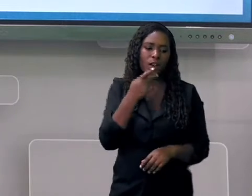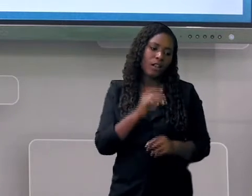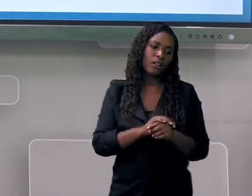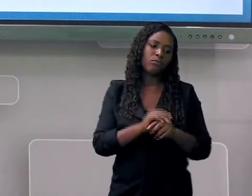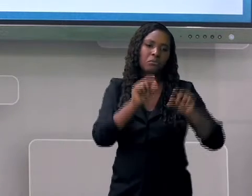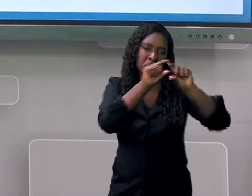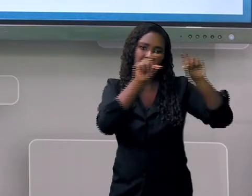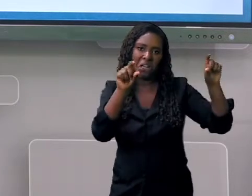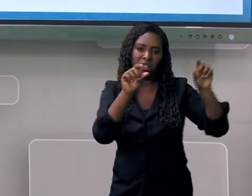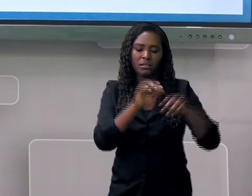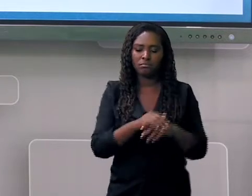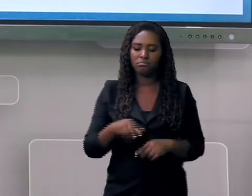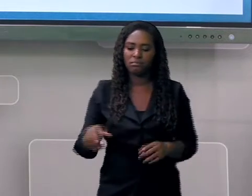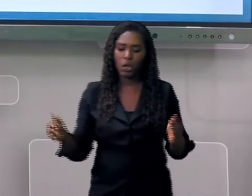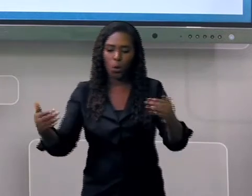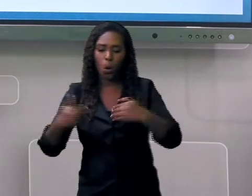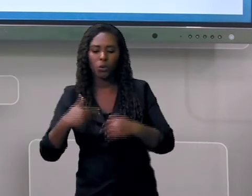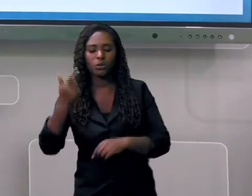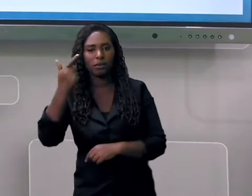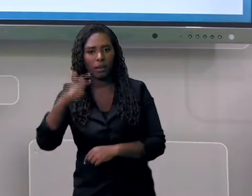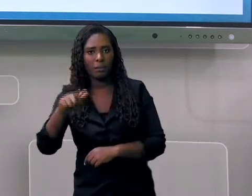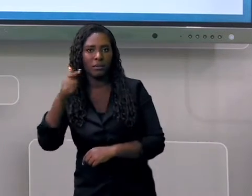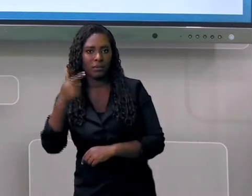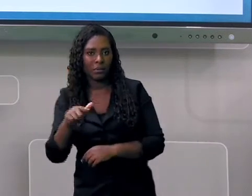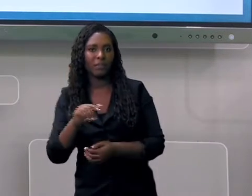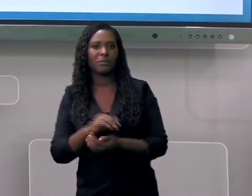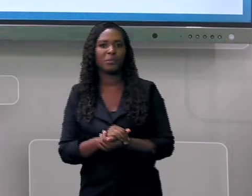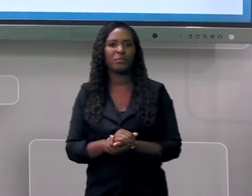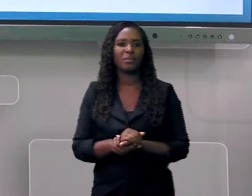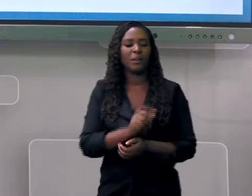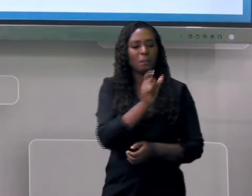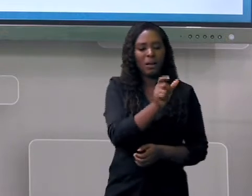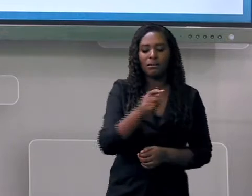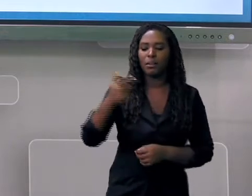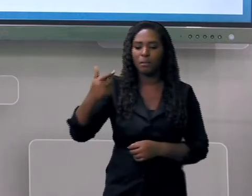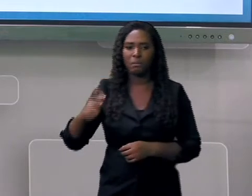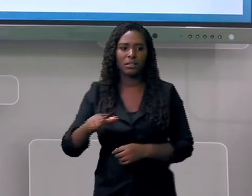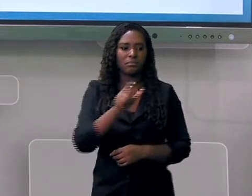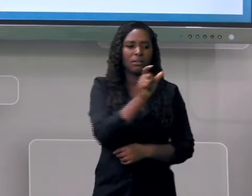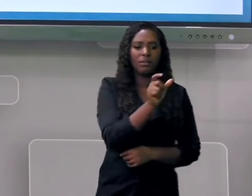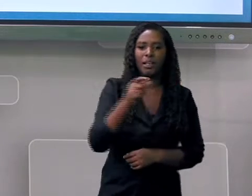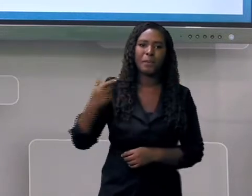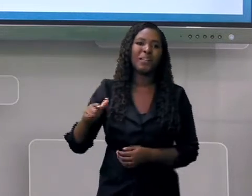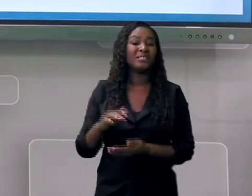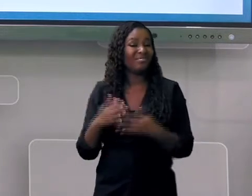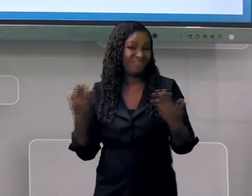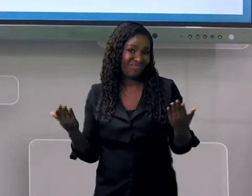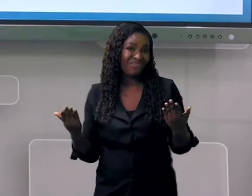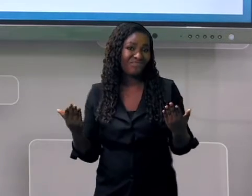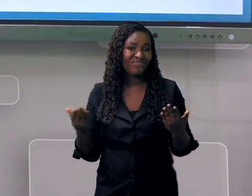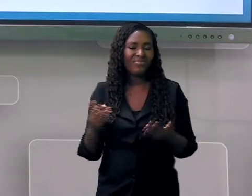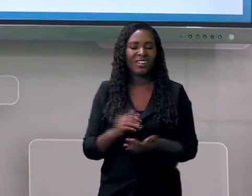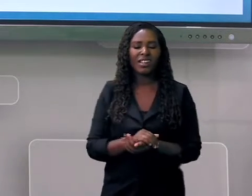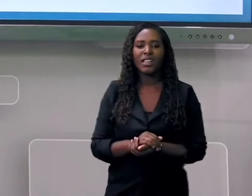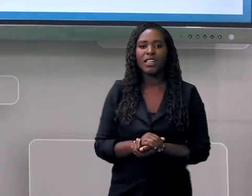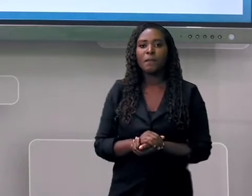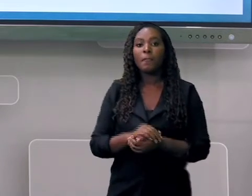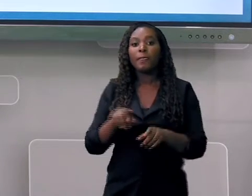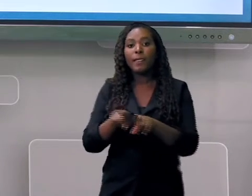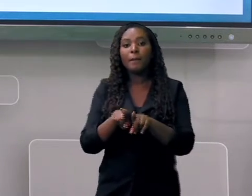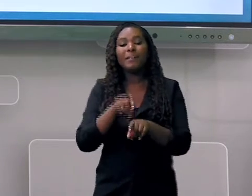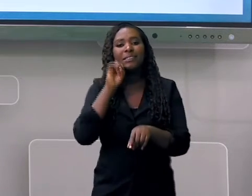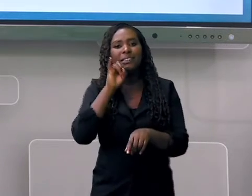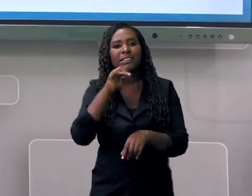televisão, desenho, filme. Quando a criança completa, então, 2 anos e não fala, alguns pais começam a